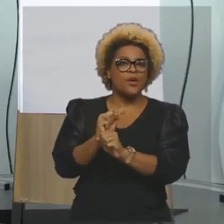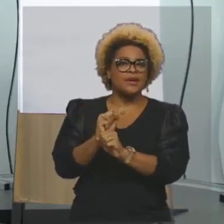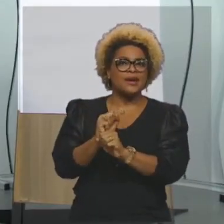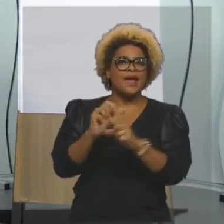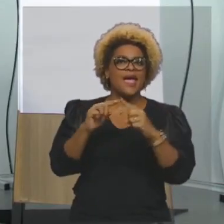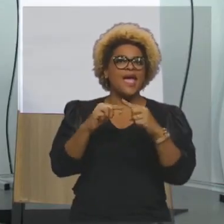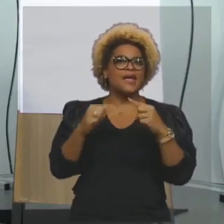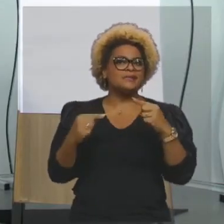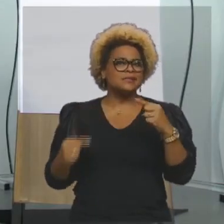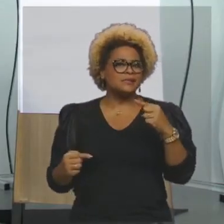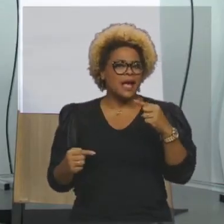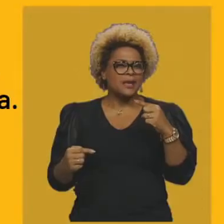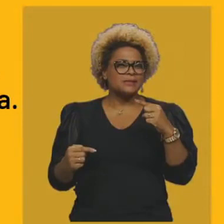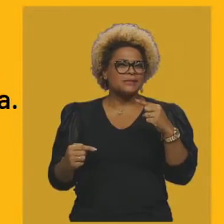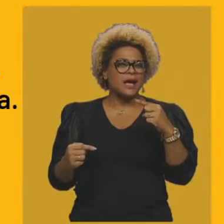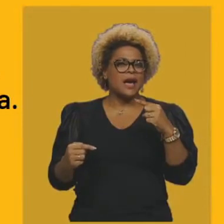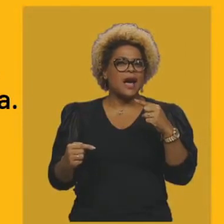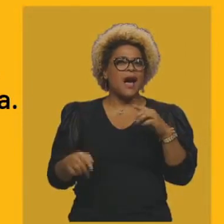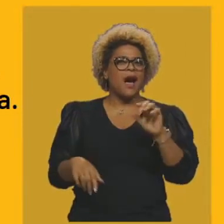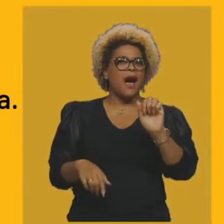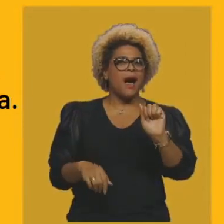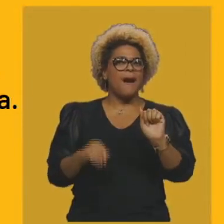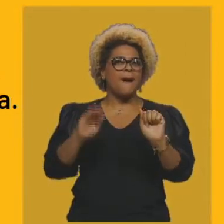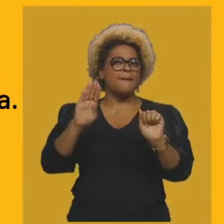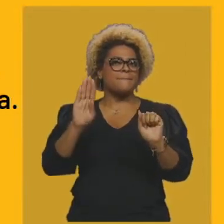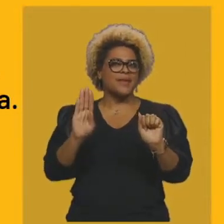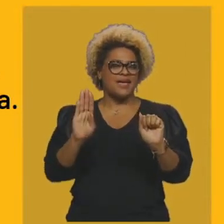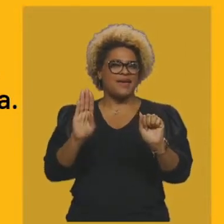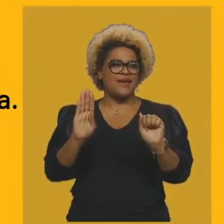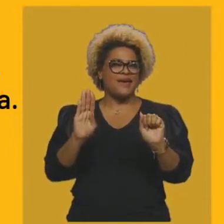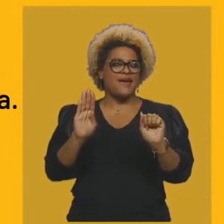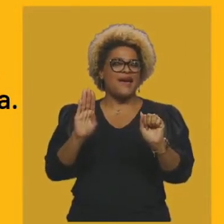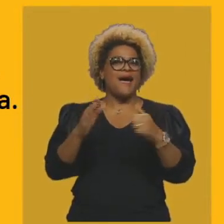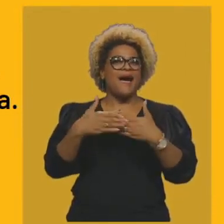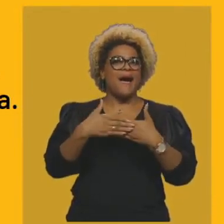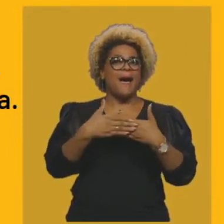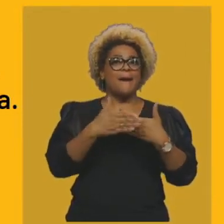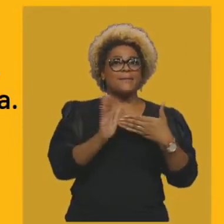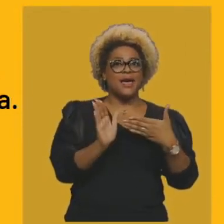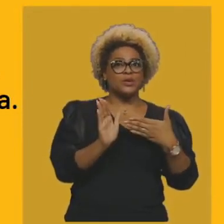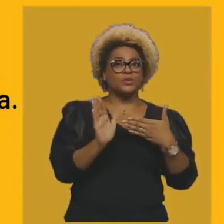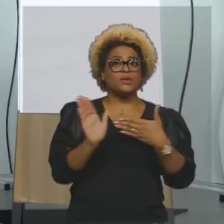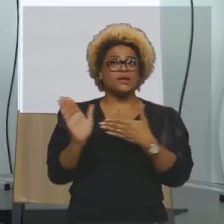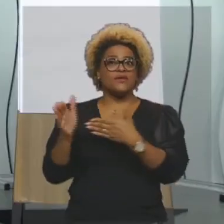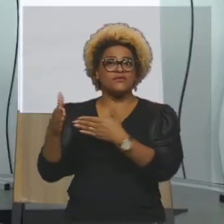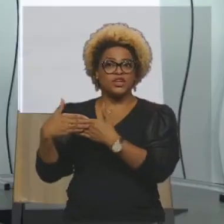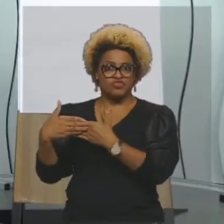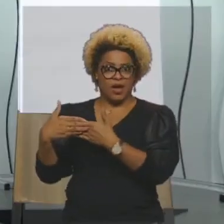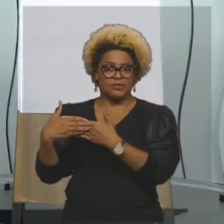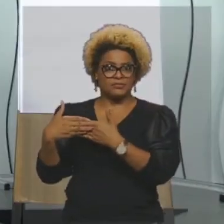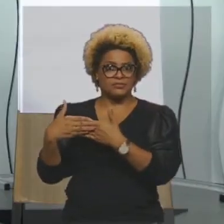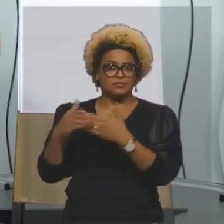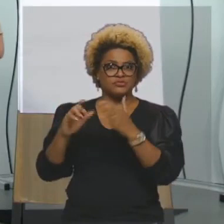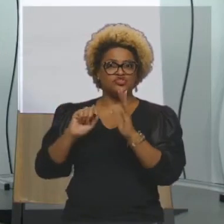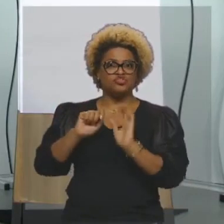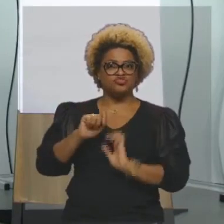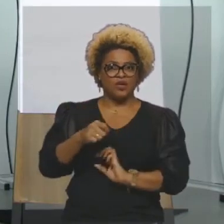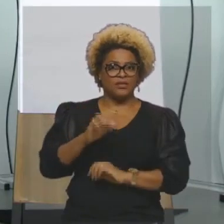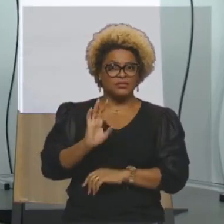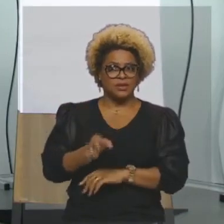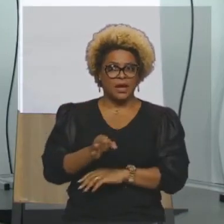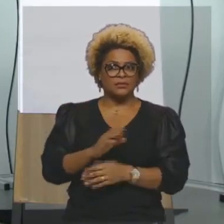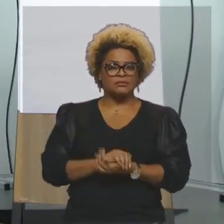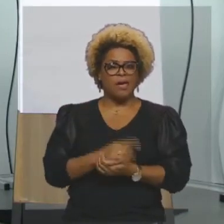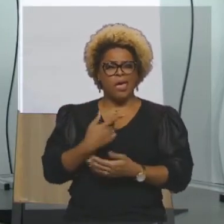B quando chave estiver aberta ou chave estiver fechada. Eu vou voltar aqui no slide da figura, porque eu vou desenhar no flipchart